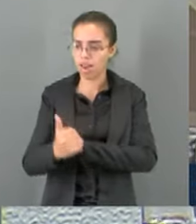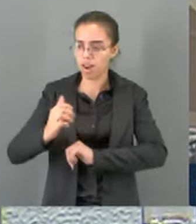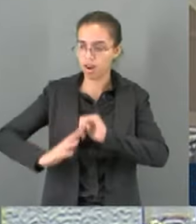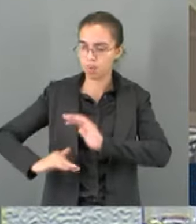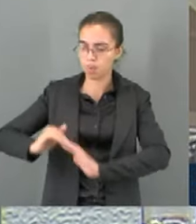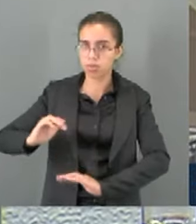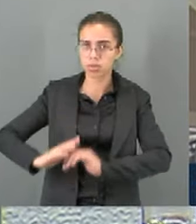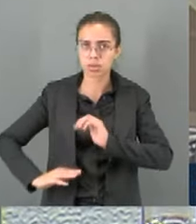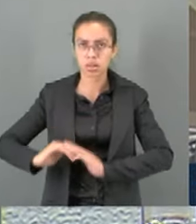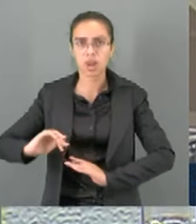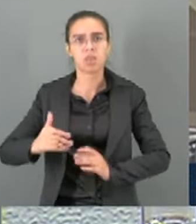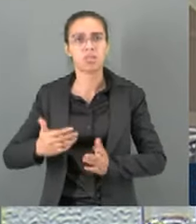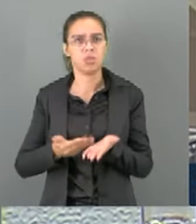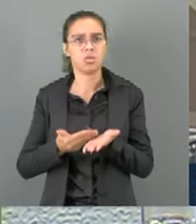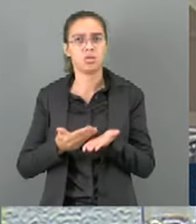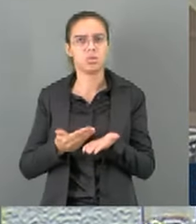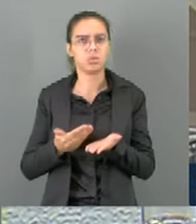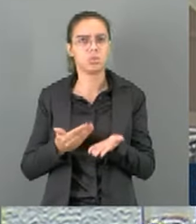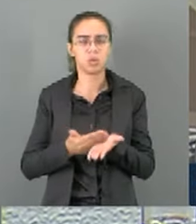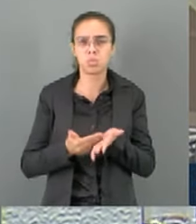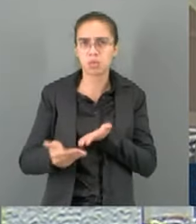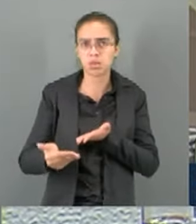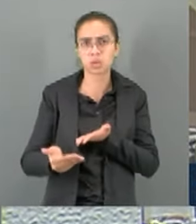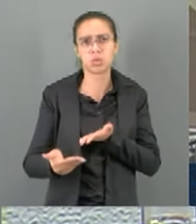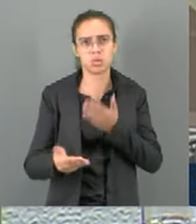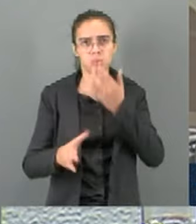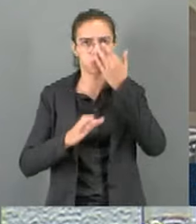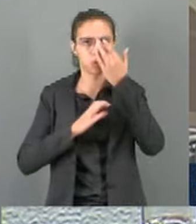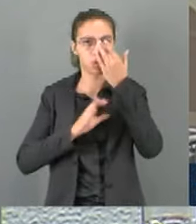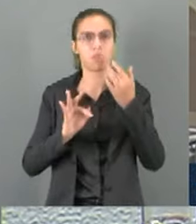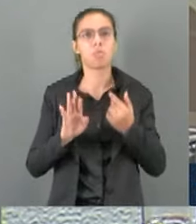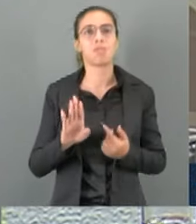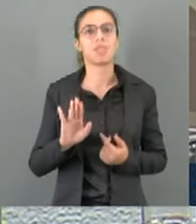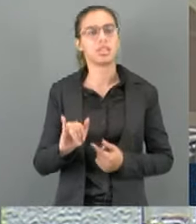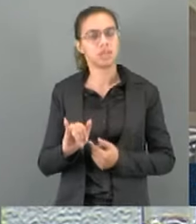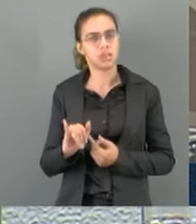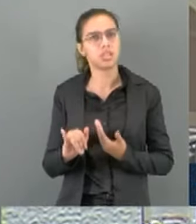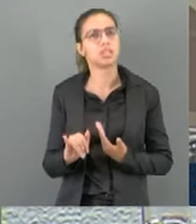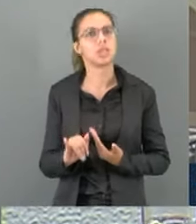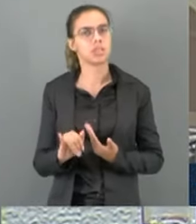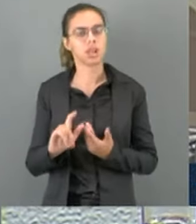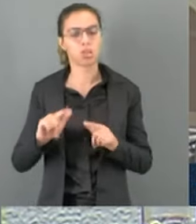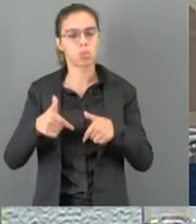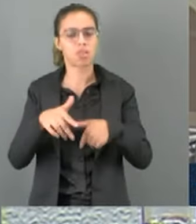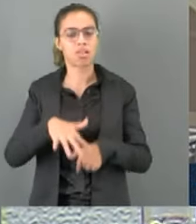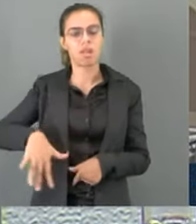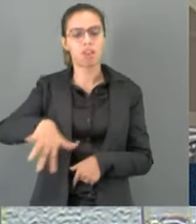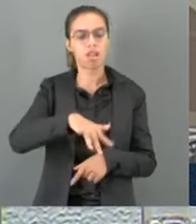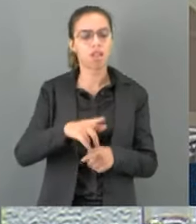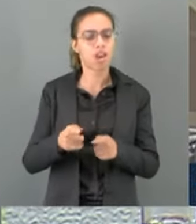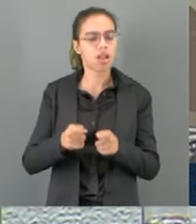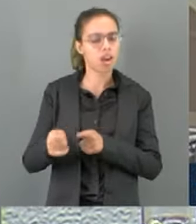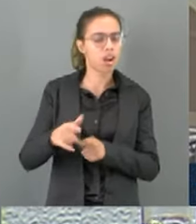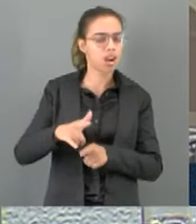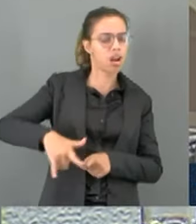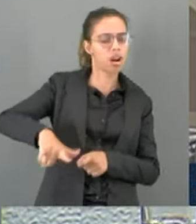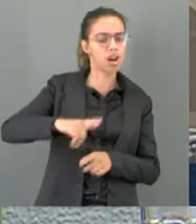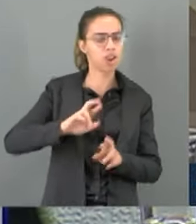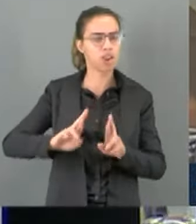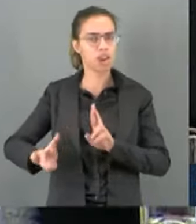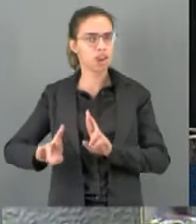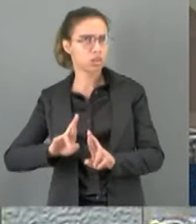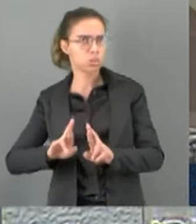conversava até esses tempos com uma colega do FBI que atua na área de manipulação de resultados, e lá a dinâmica, por exemplo, de